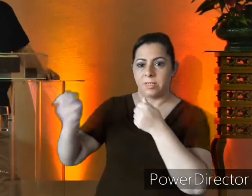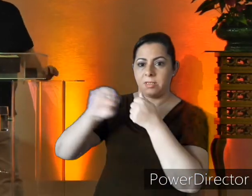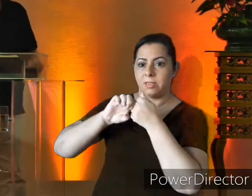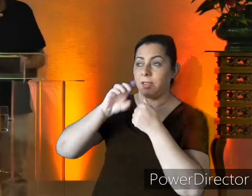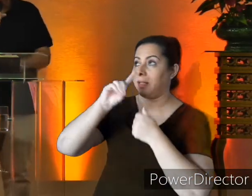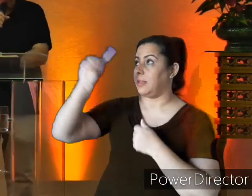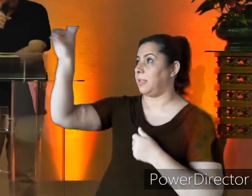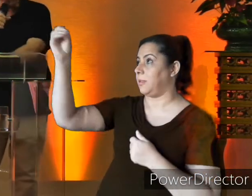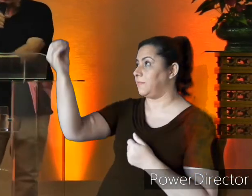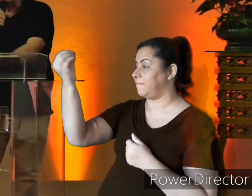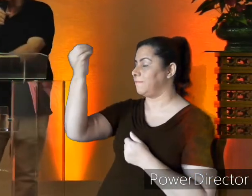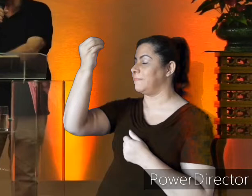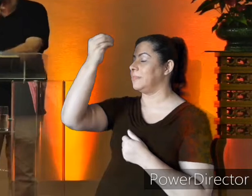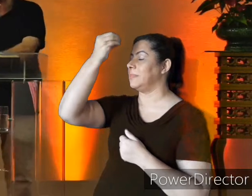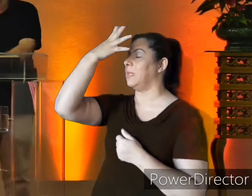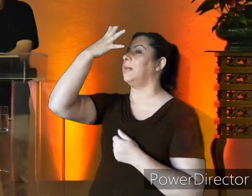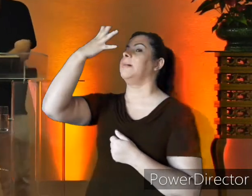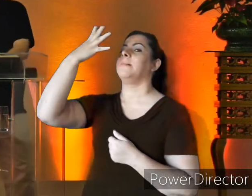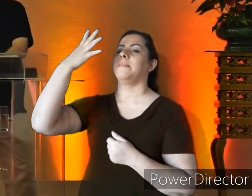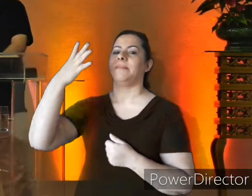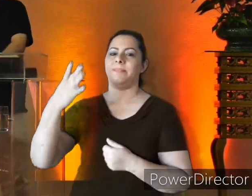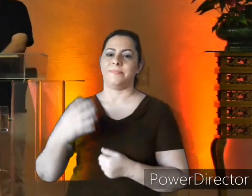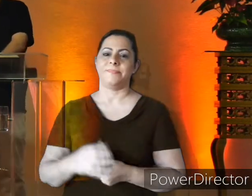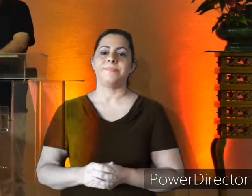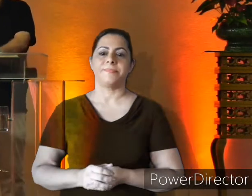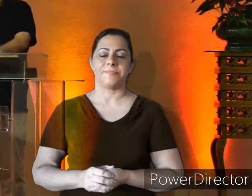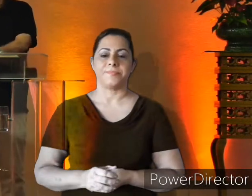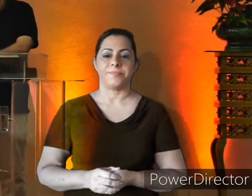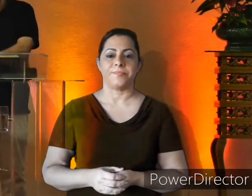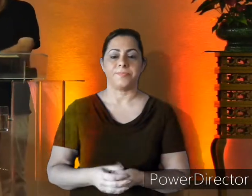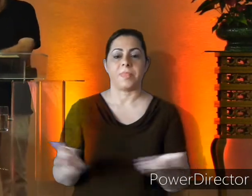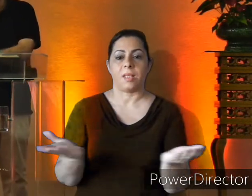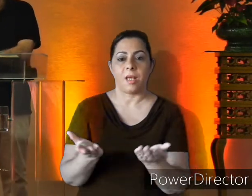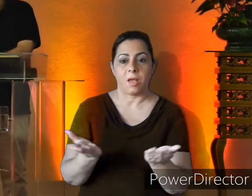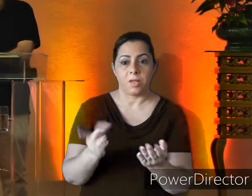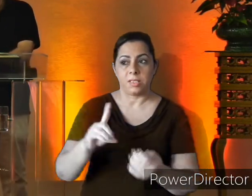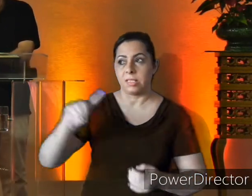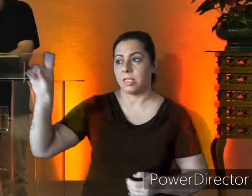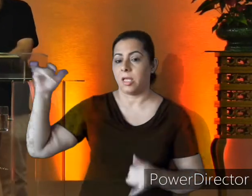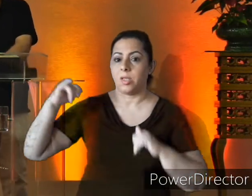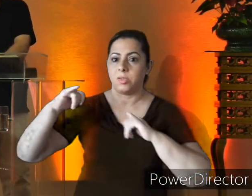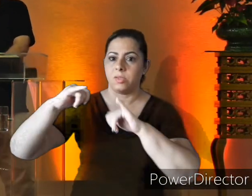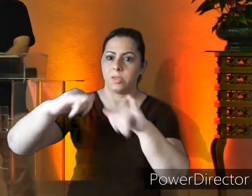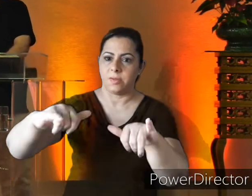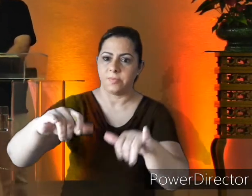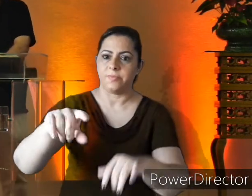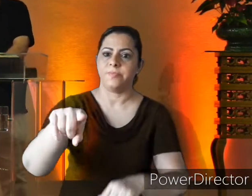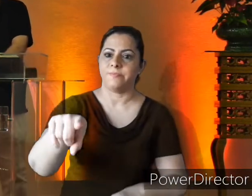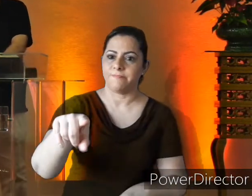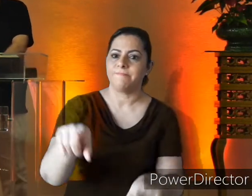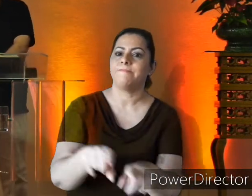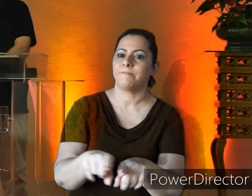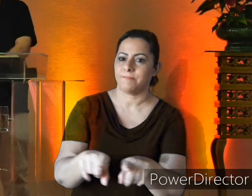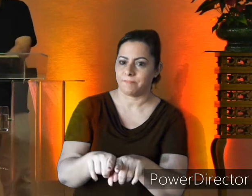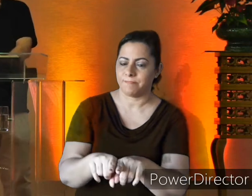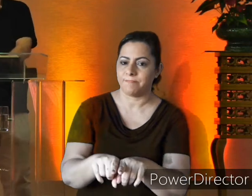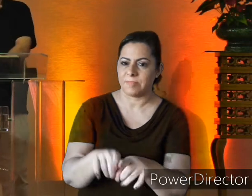revelação do alto. Deus quer falar com você. Deus não quer que você seja pego de